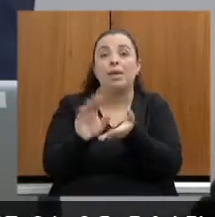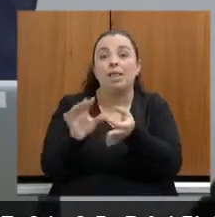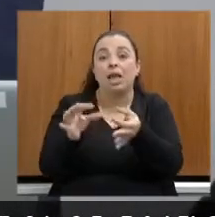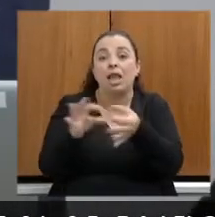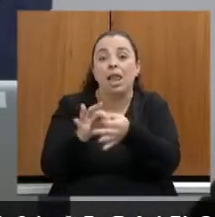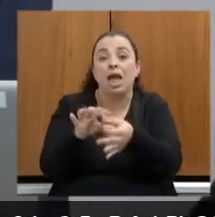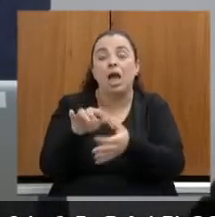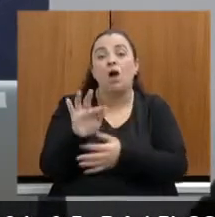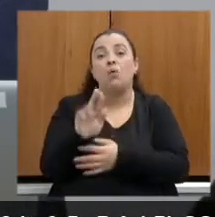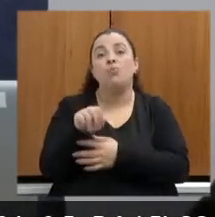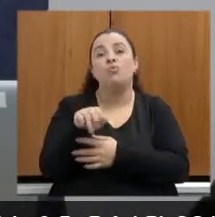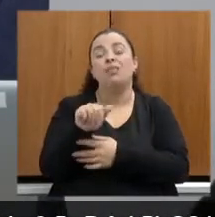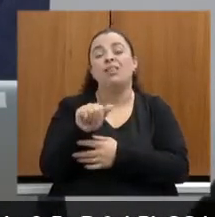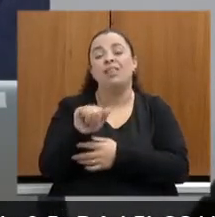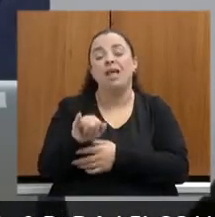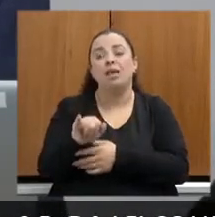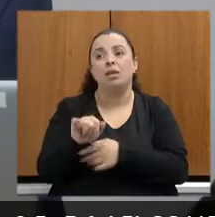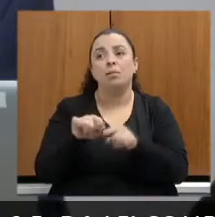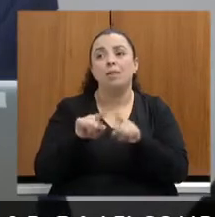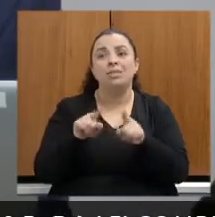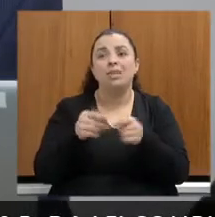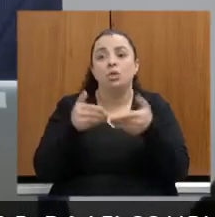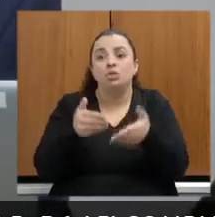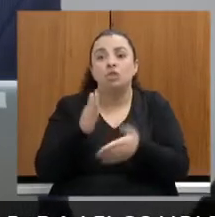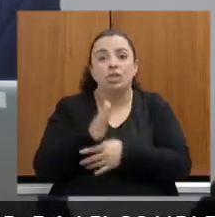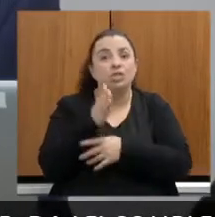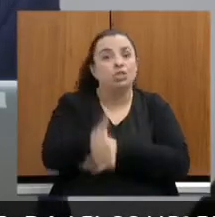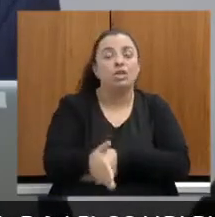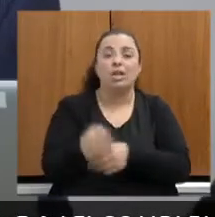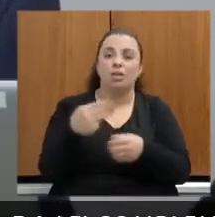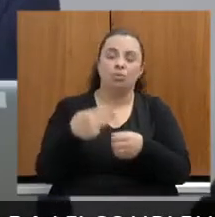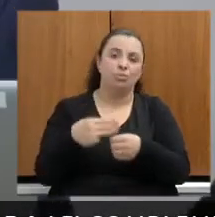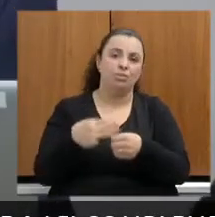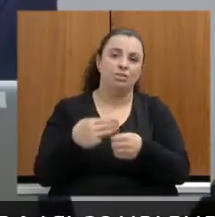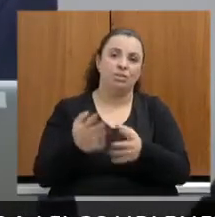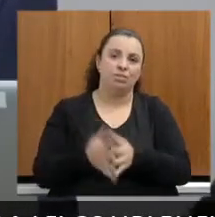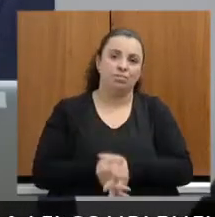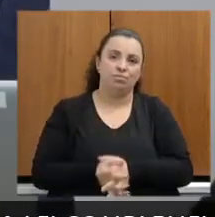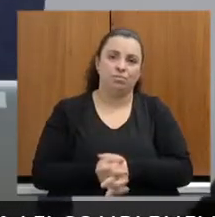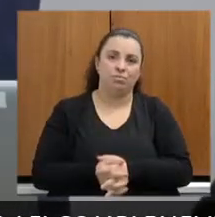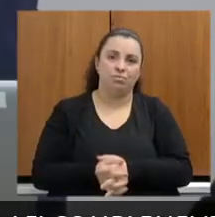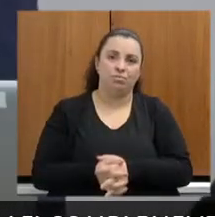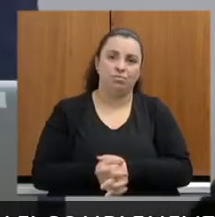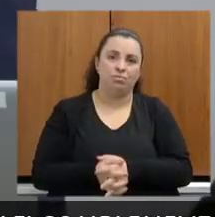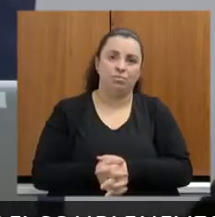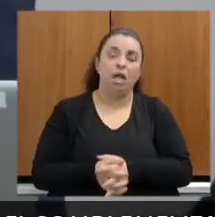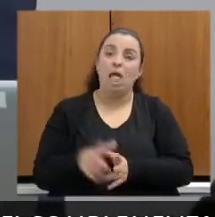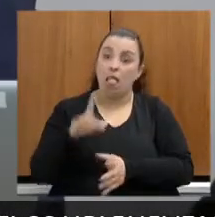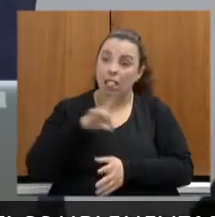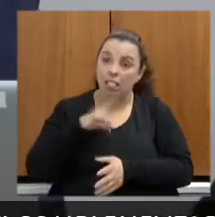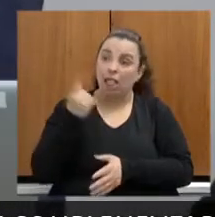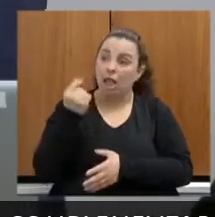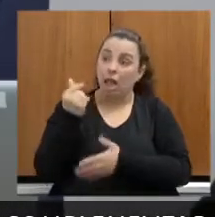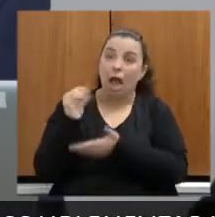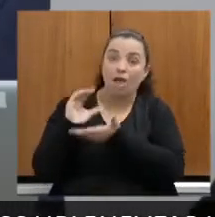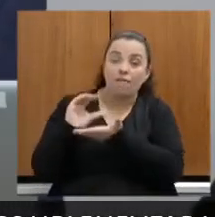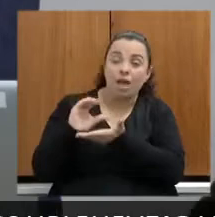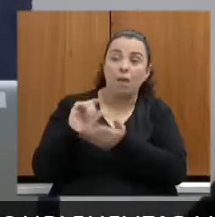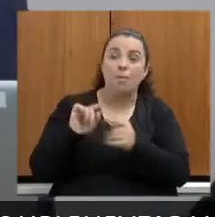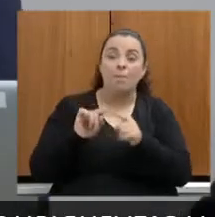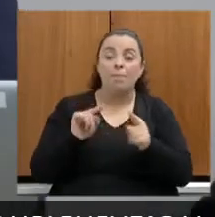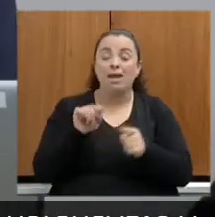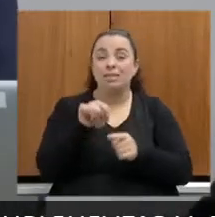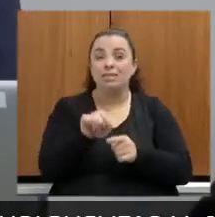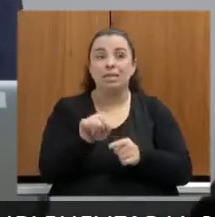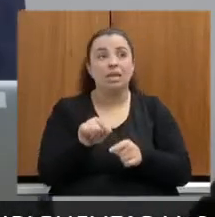isso não chega até o município isso não chega até o município eles tenham uma vida própria